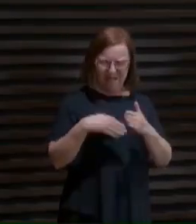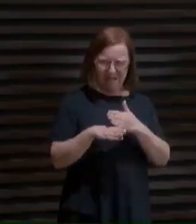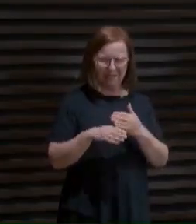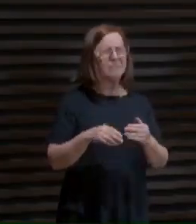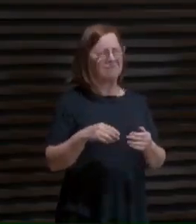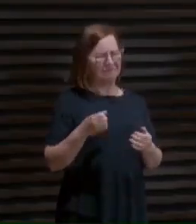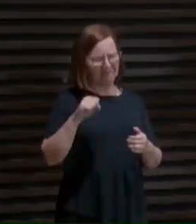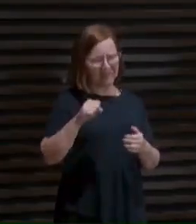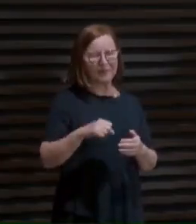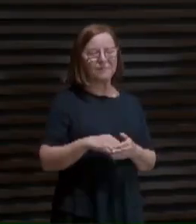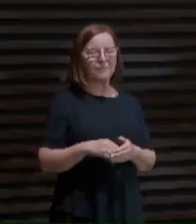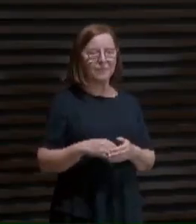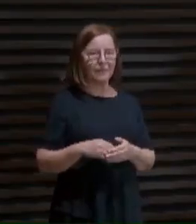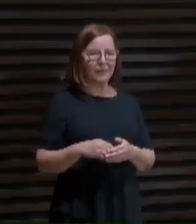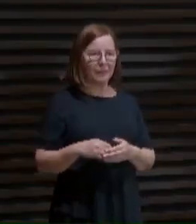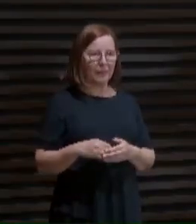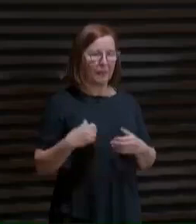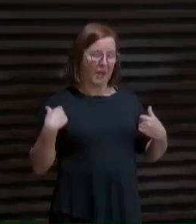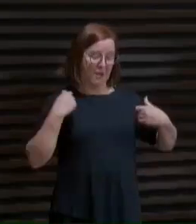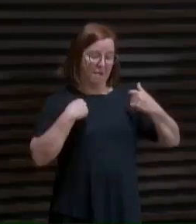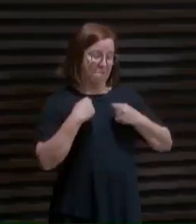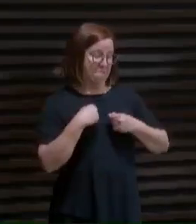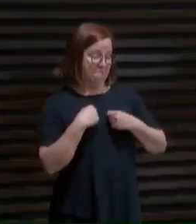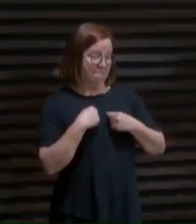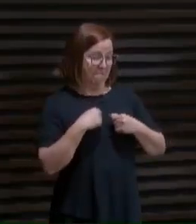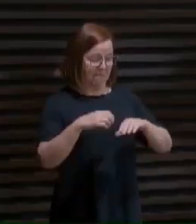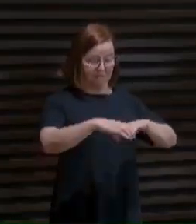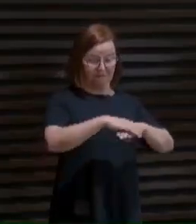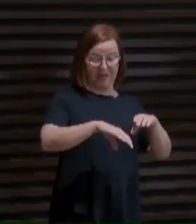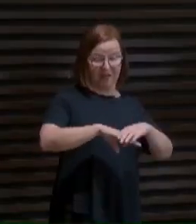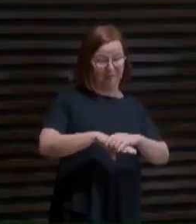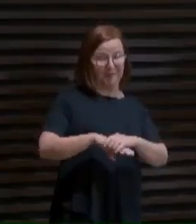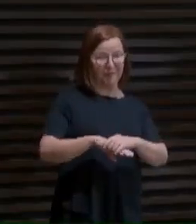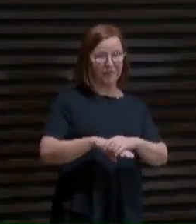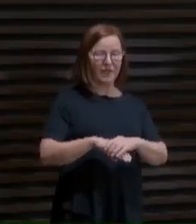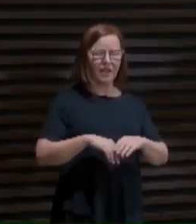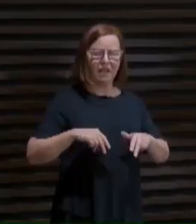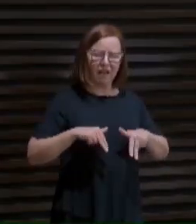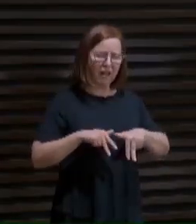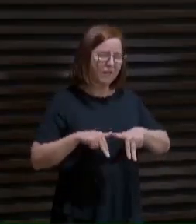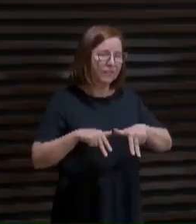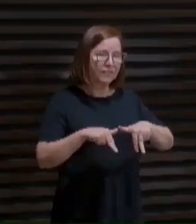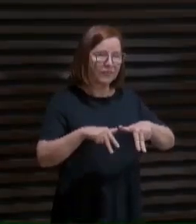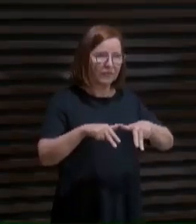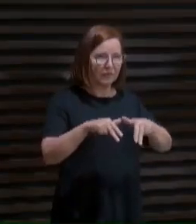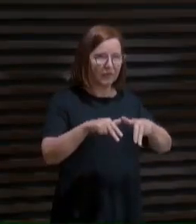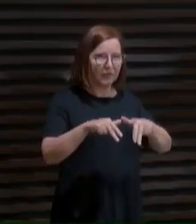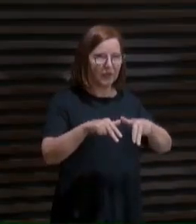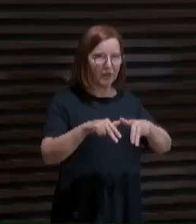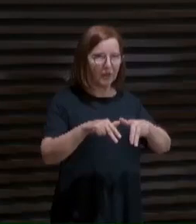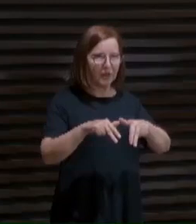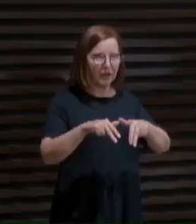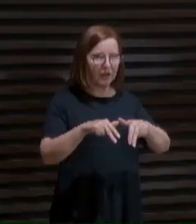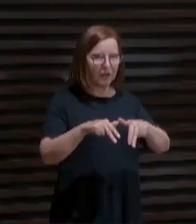E aí, vesti a minha roupa, o sapato, e fui andando com ele. Quando eu estava no